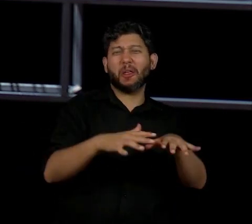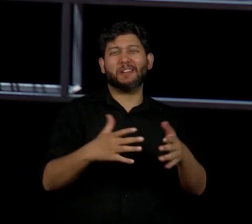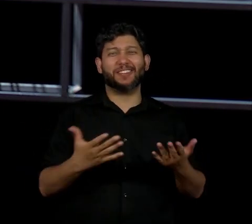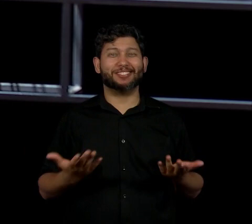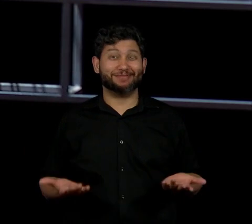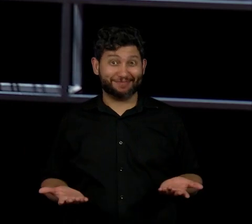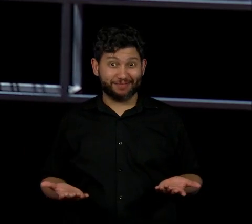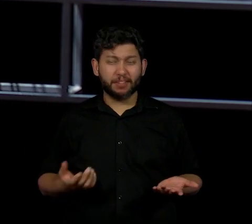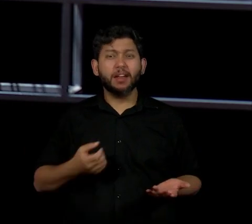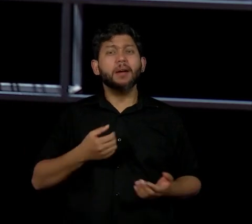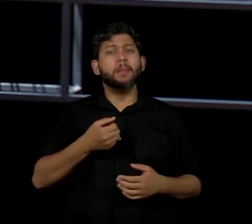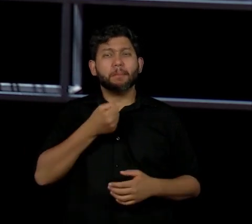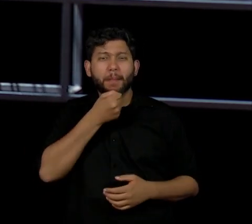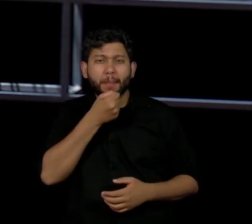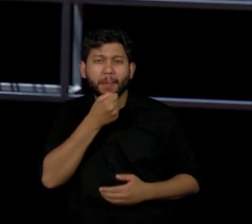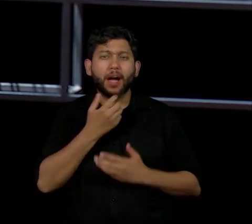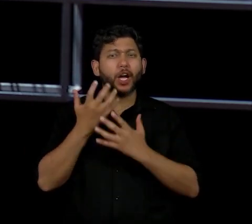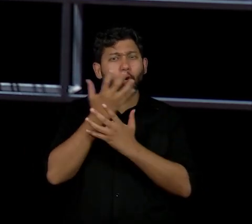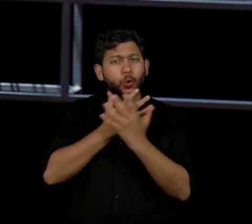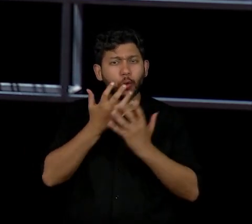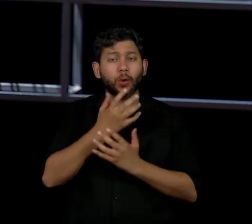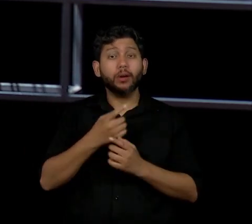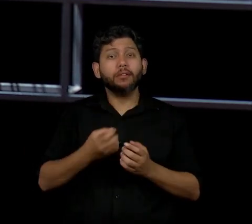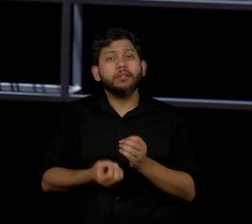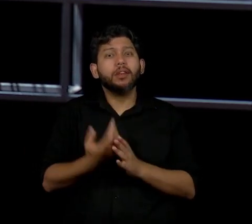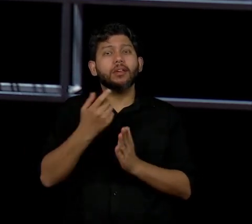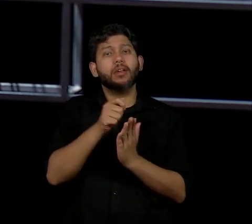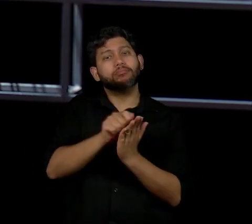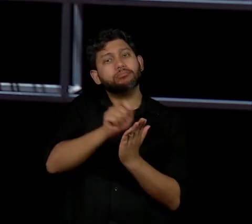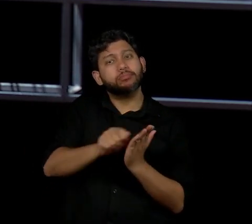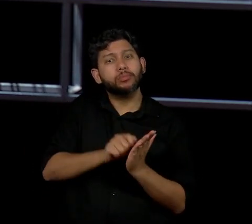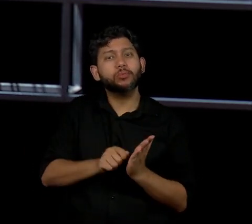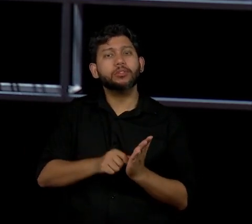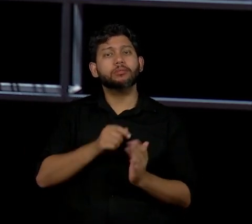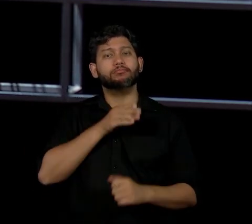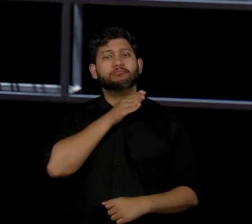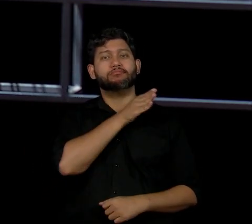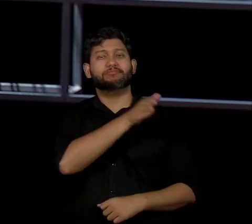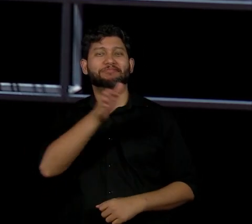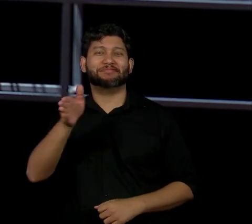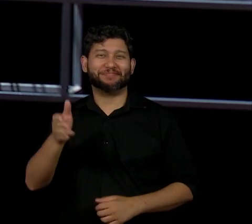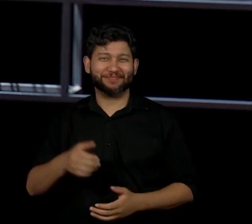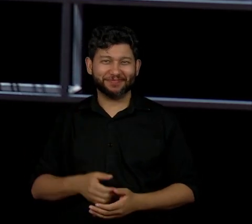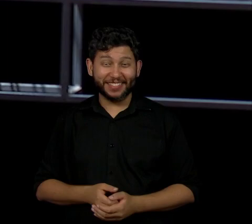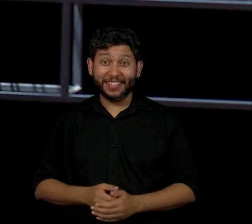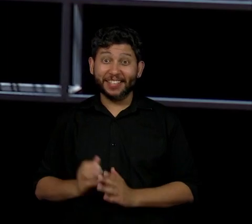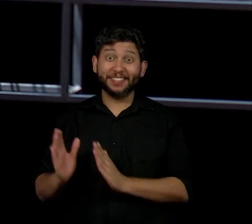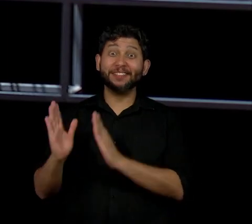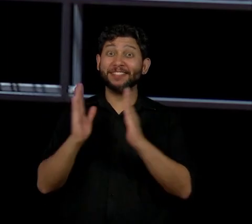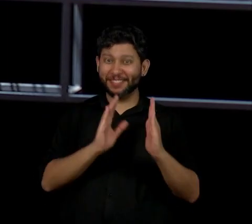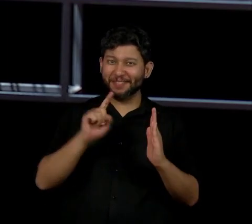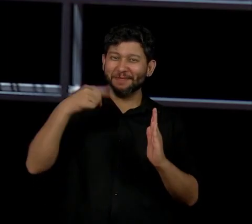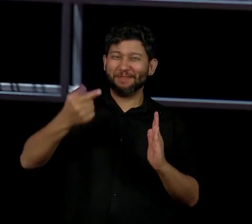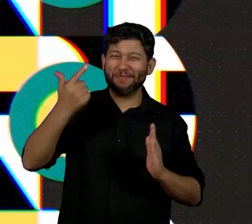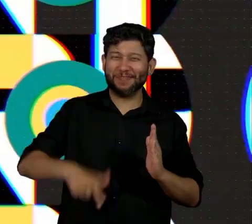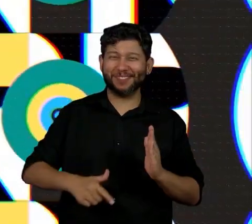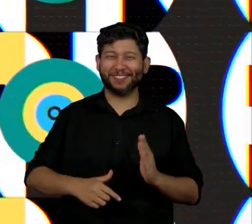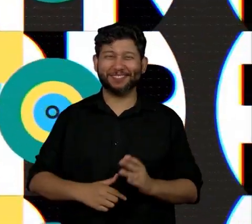Um cantor e compositor verdadeiramente estradeiro. Temos mais um intervalo e voltamos já com o